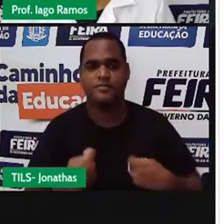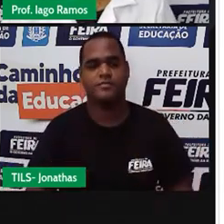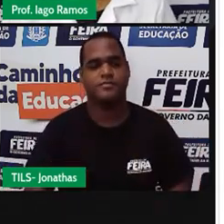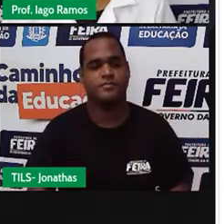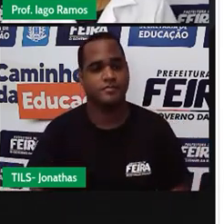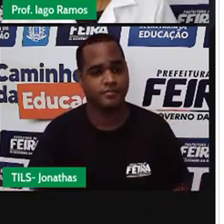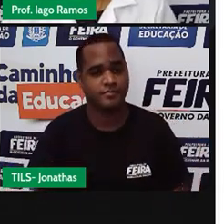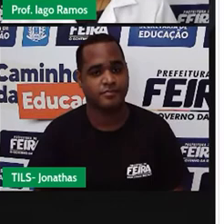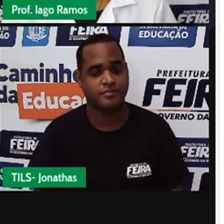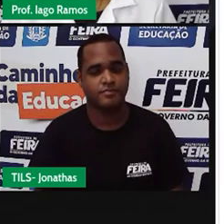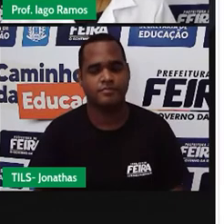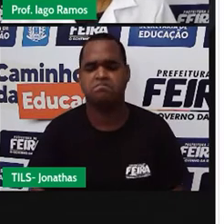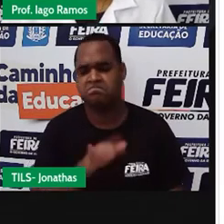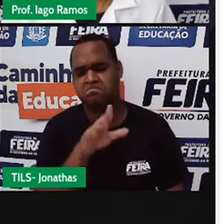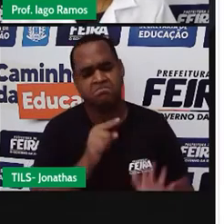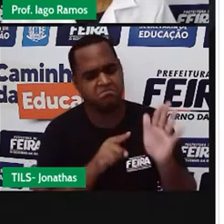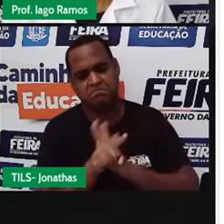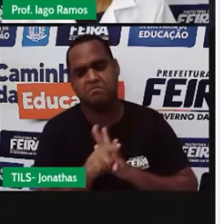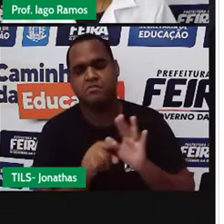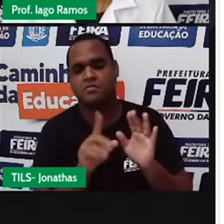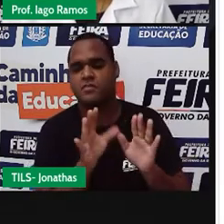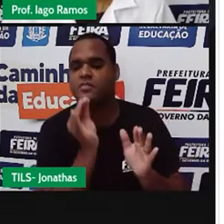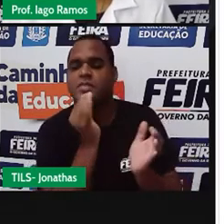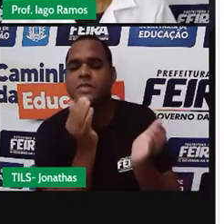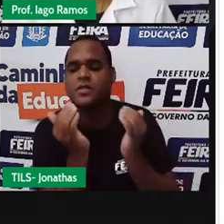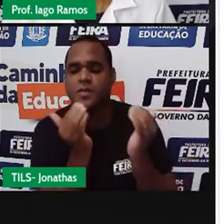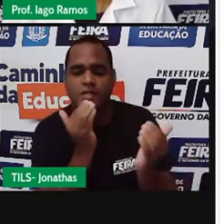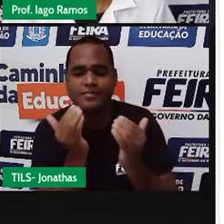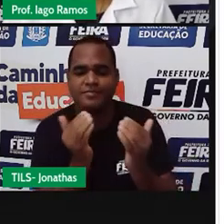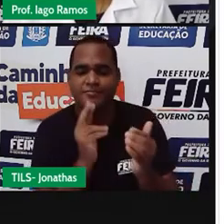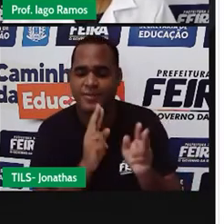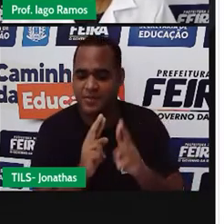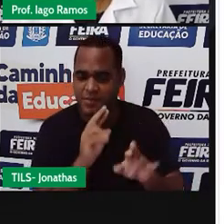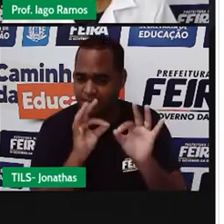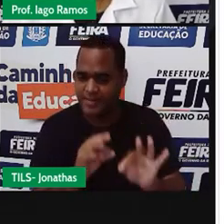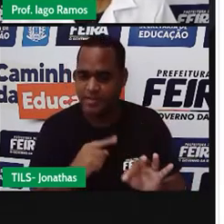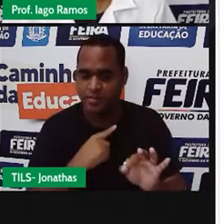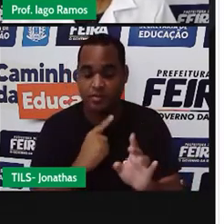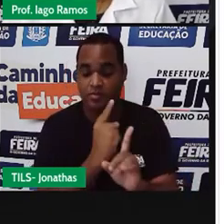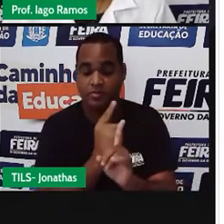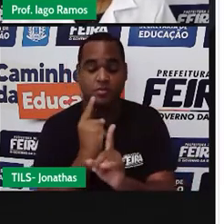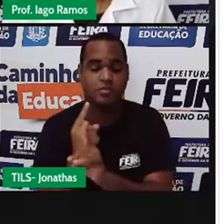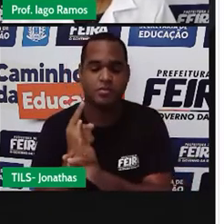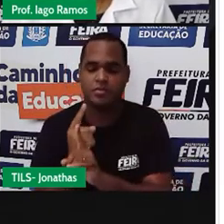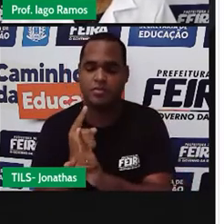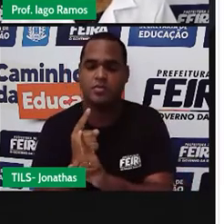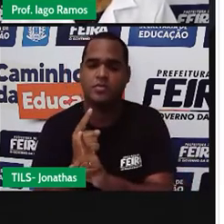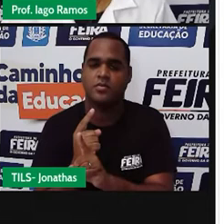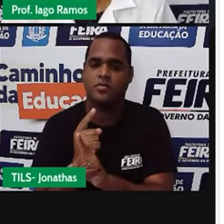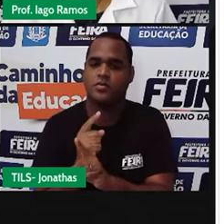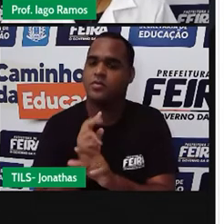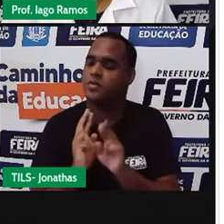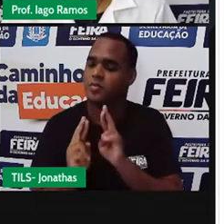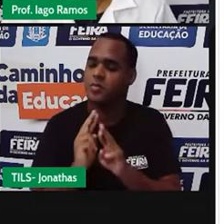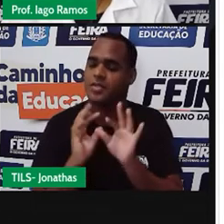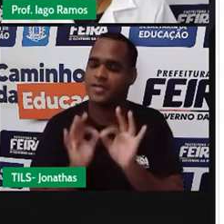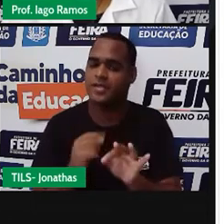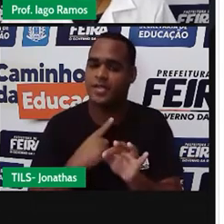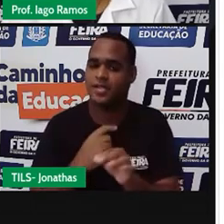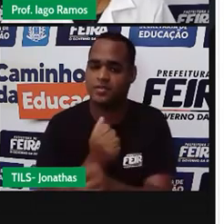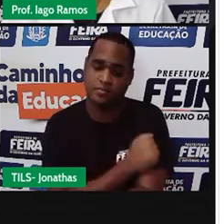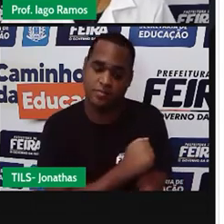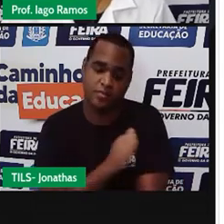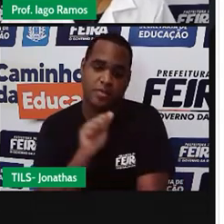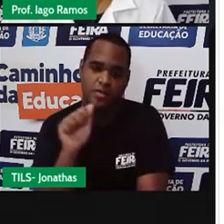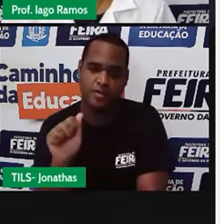Oi e aí a pergunta é comparando os resultados encontrados aos resultados aqui ó o estudante